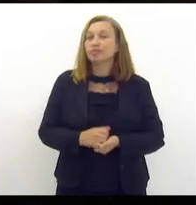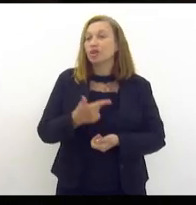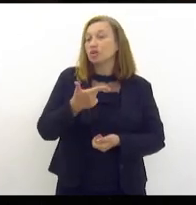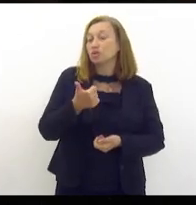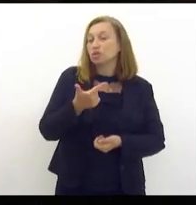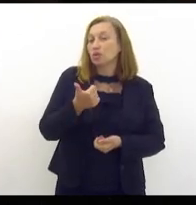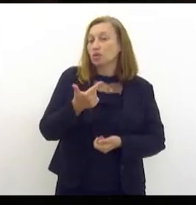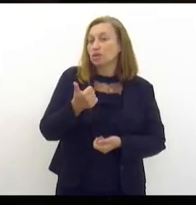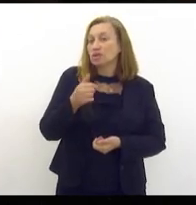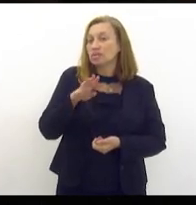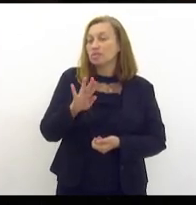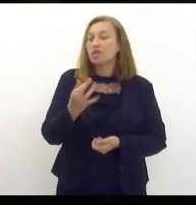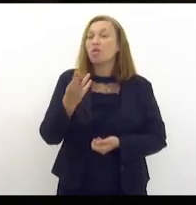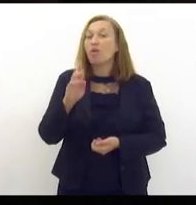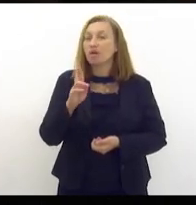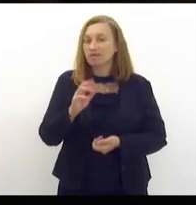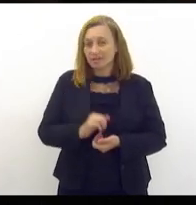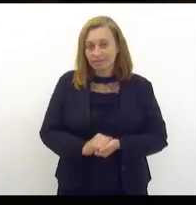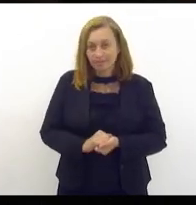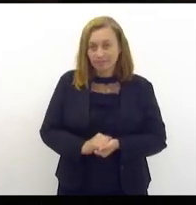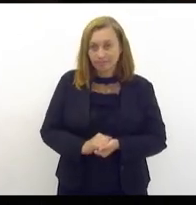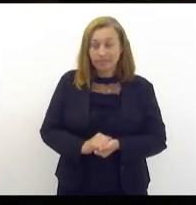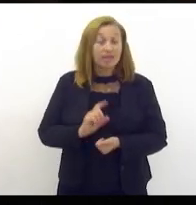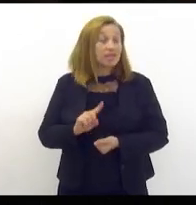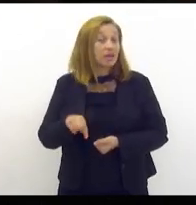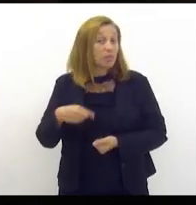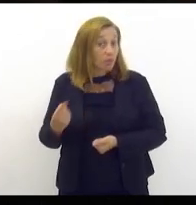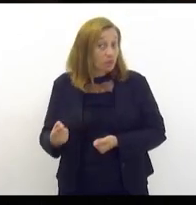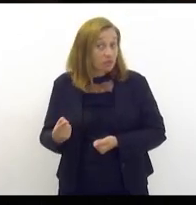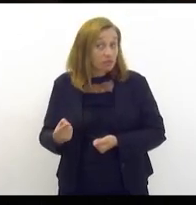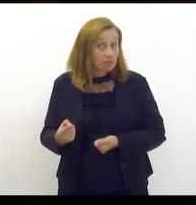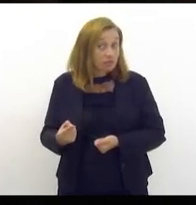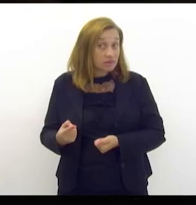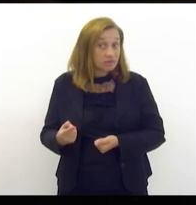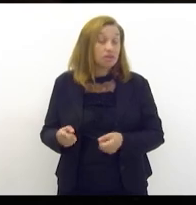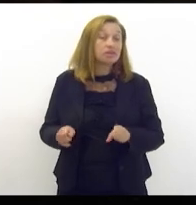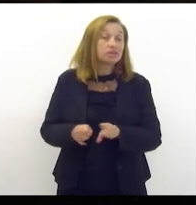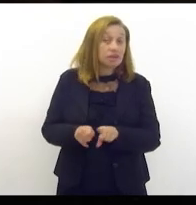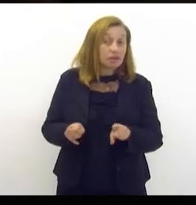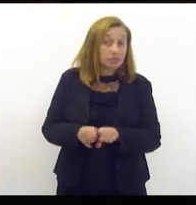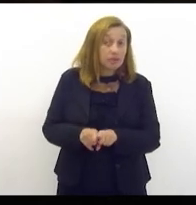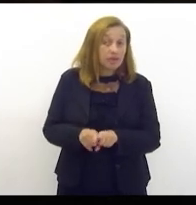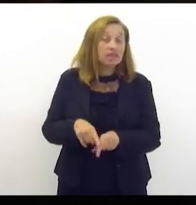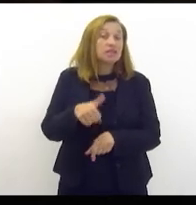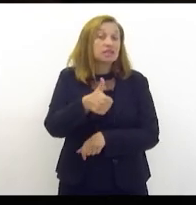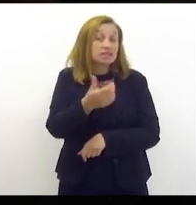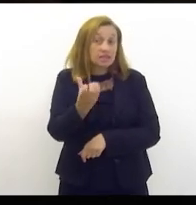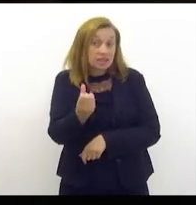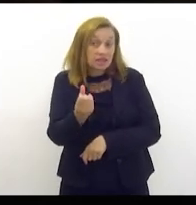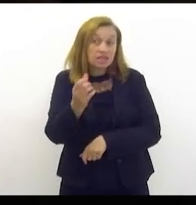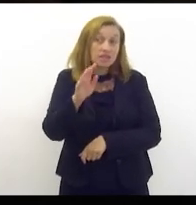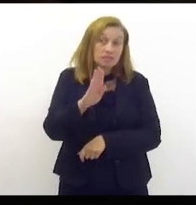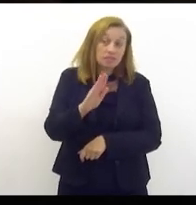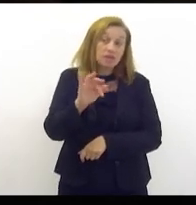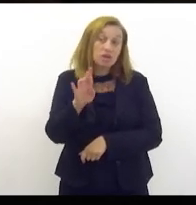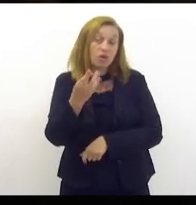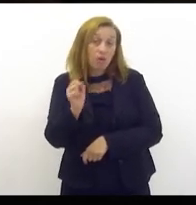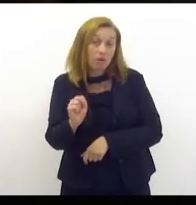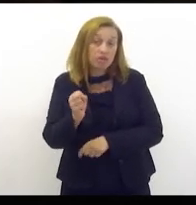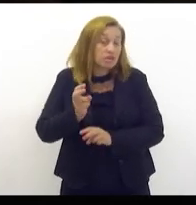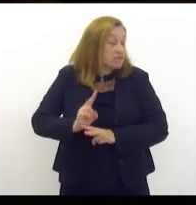12 bilhões. E depois, também a valor presente, 16 bilhões e